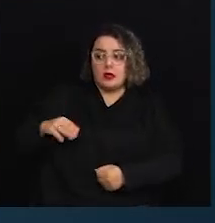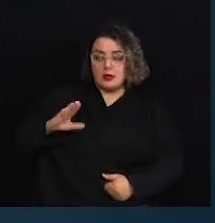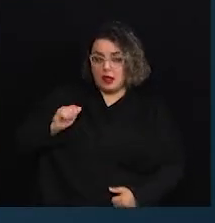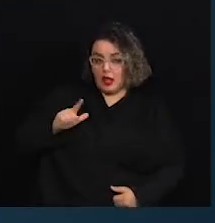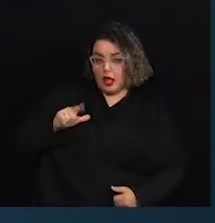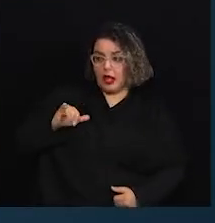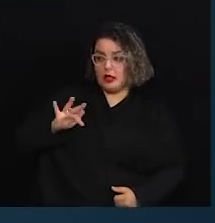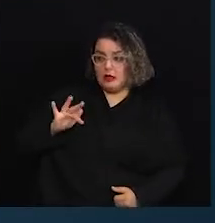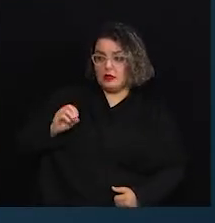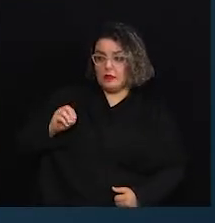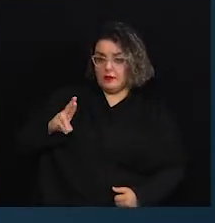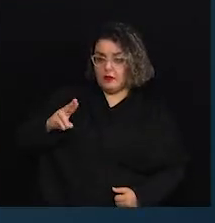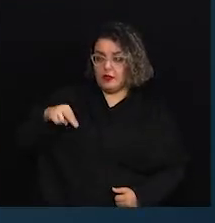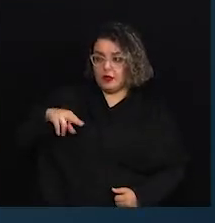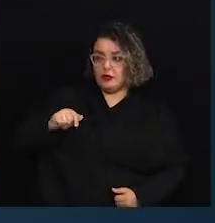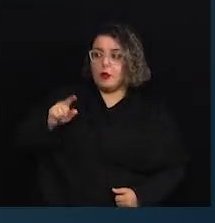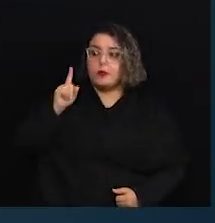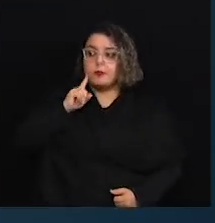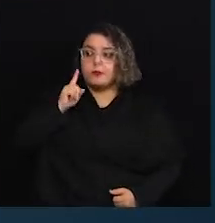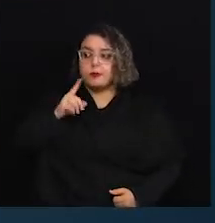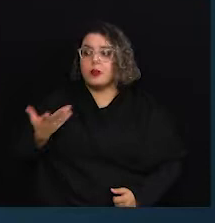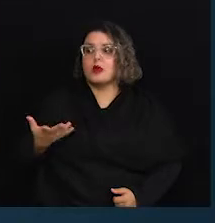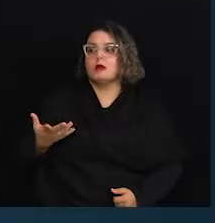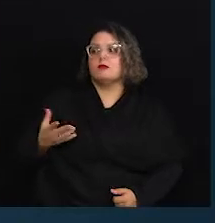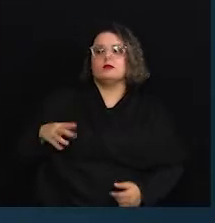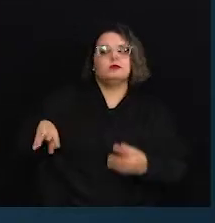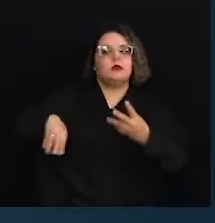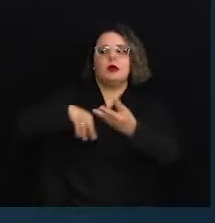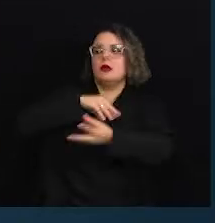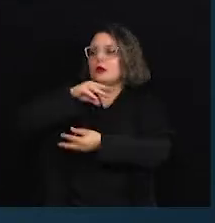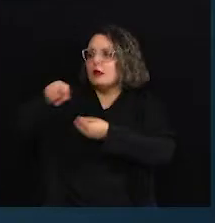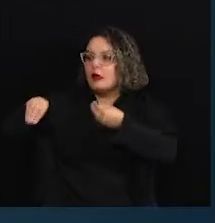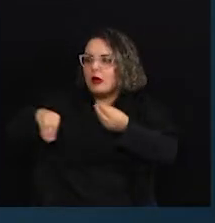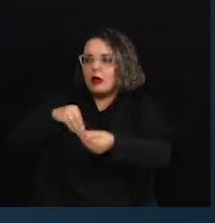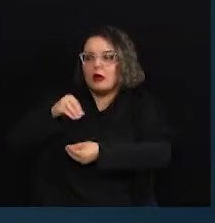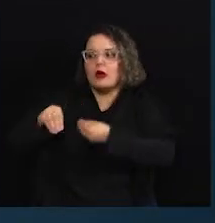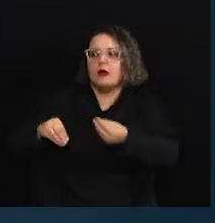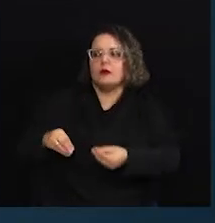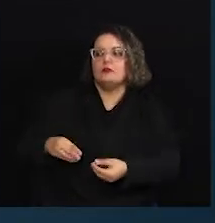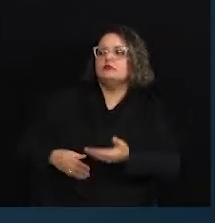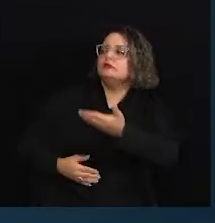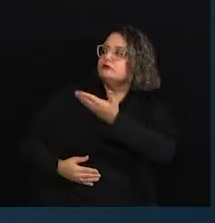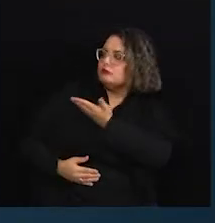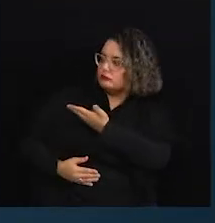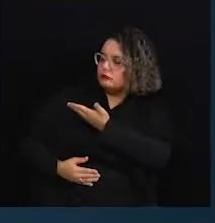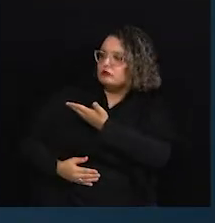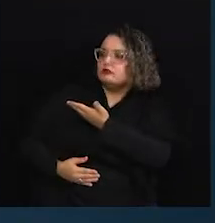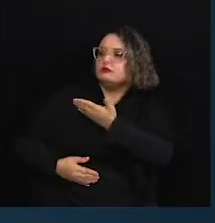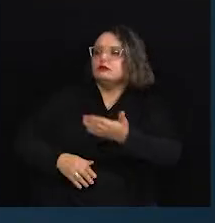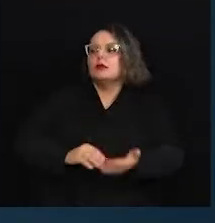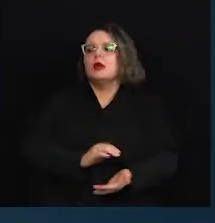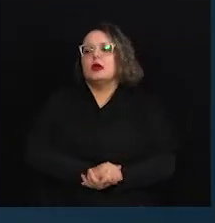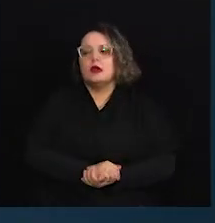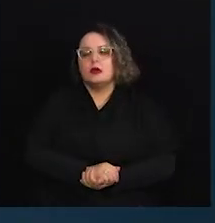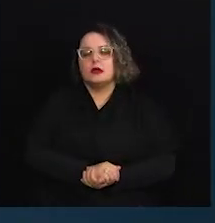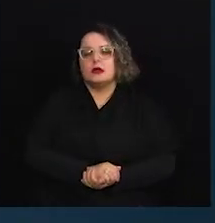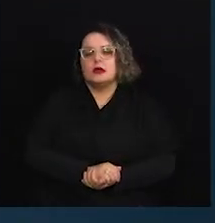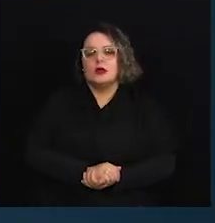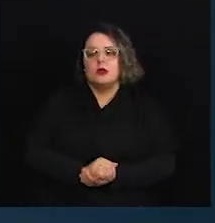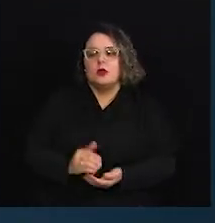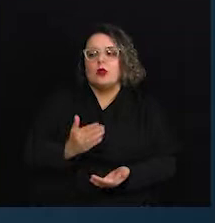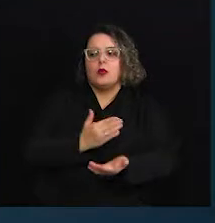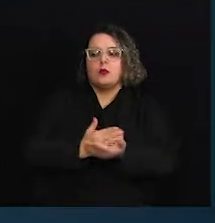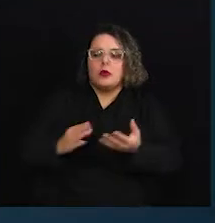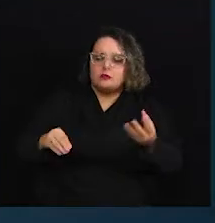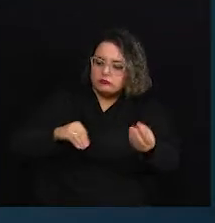na Califórnia, e foi quando eu comecei a me envolver com blockchain. A gente tem um fundo de blockchain aqui chamado Decrypt Capital também.